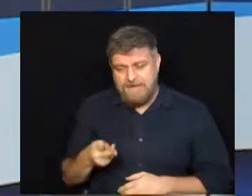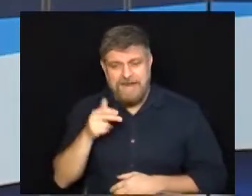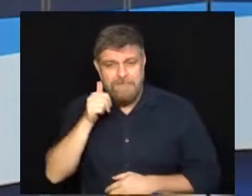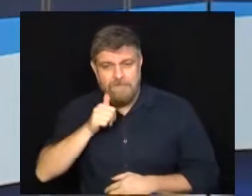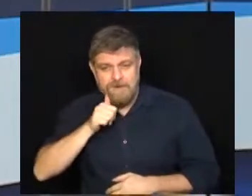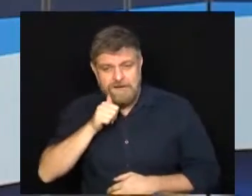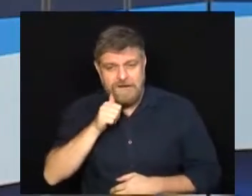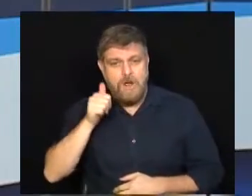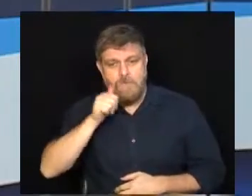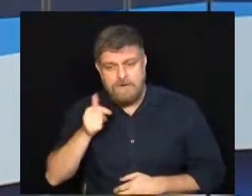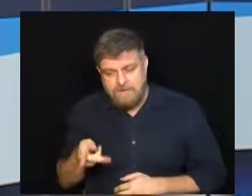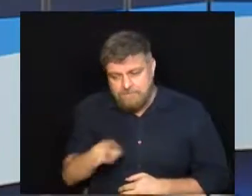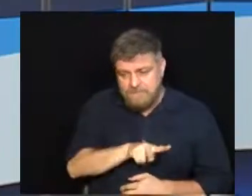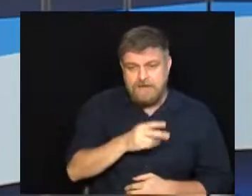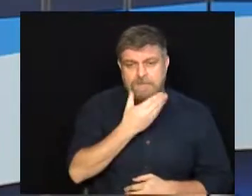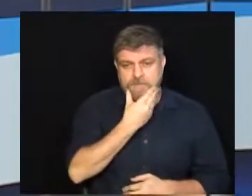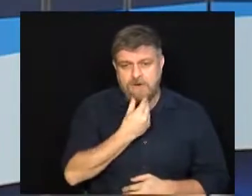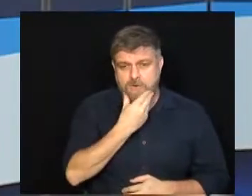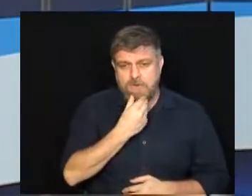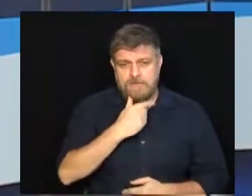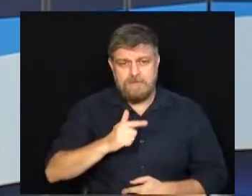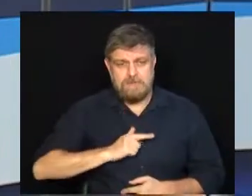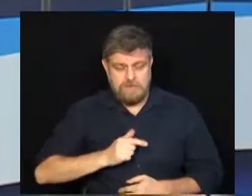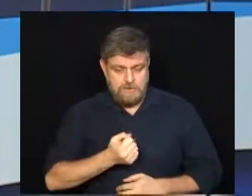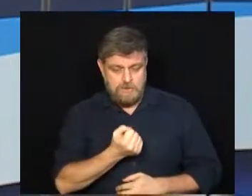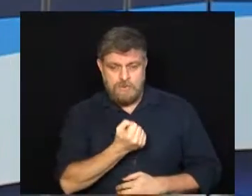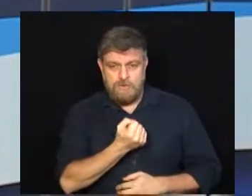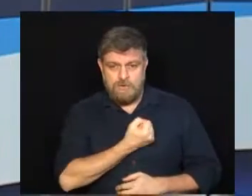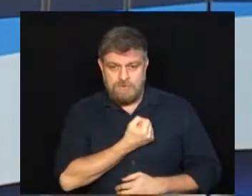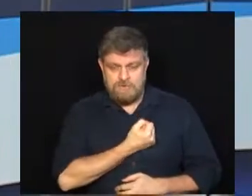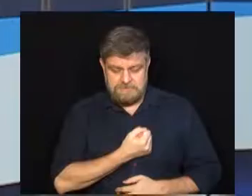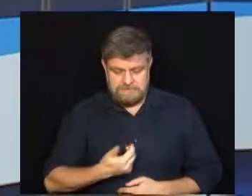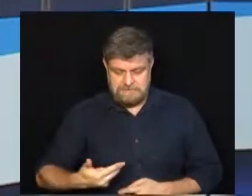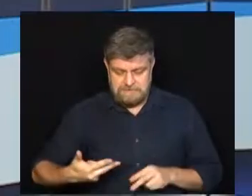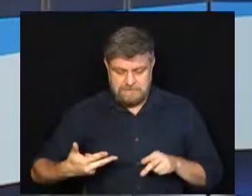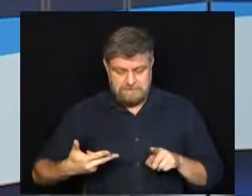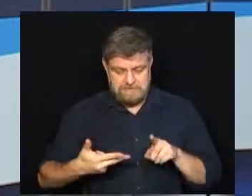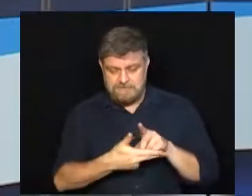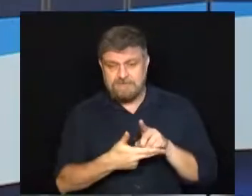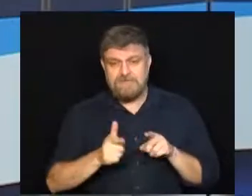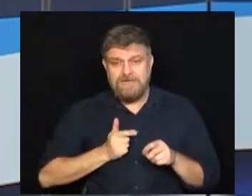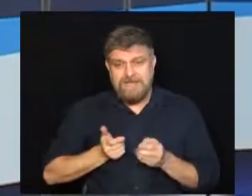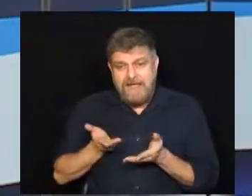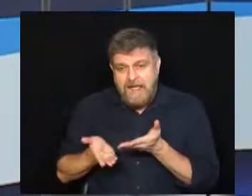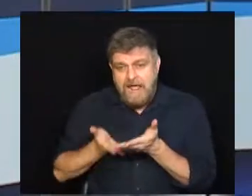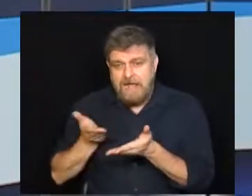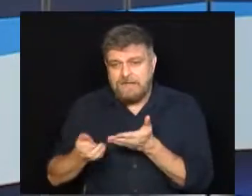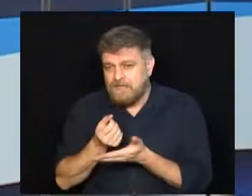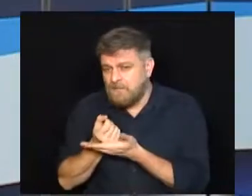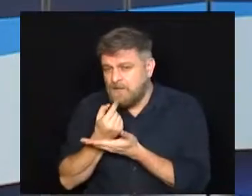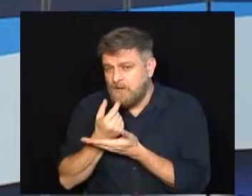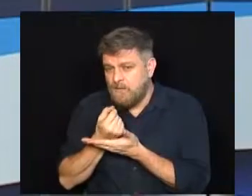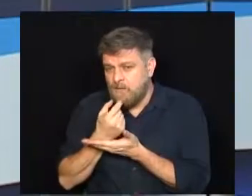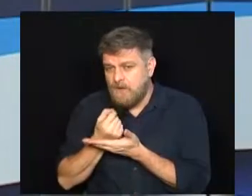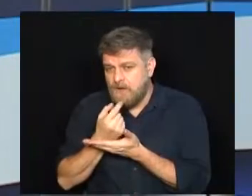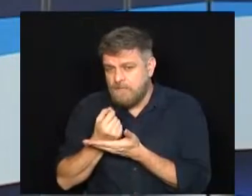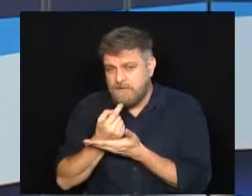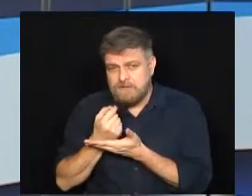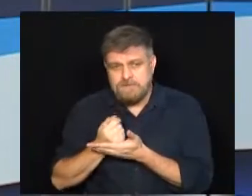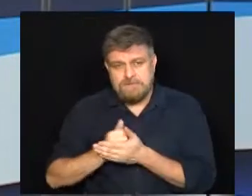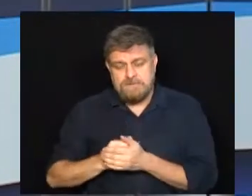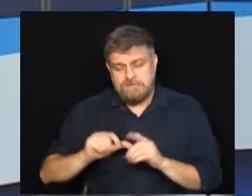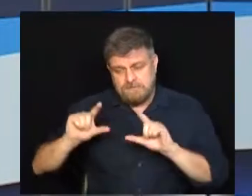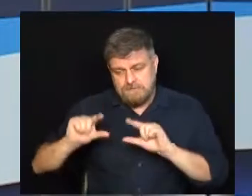O número de cirurgias diminuiu em 70% e a terapia hormonal 6,5% em